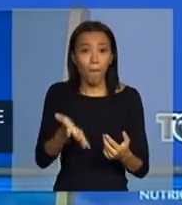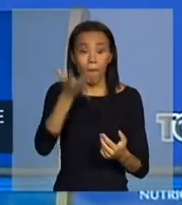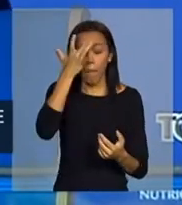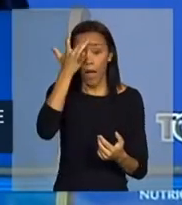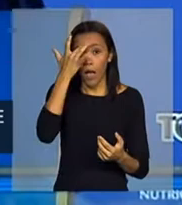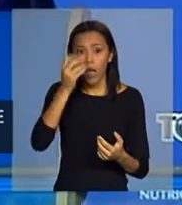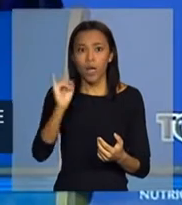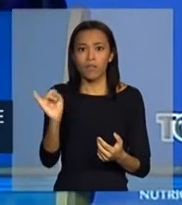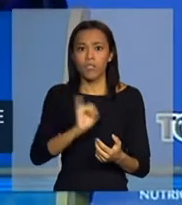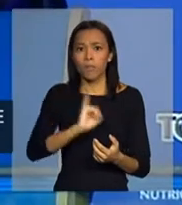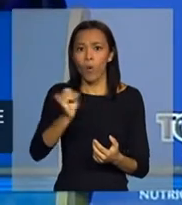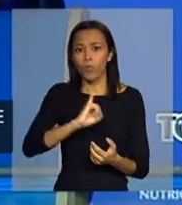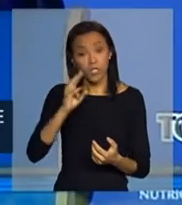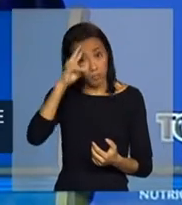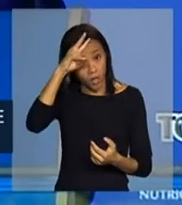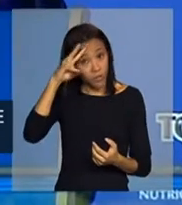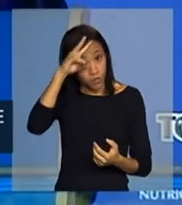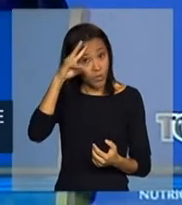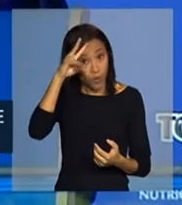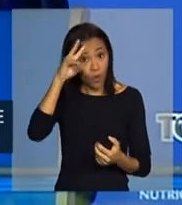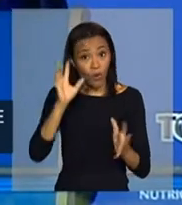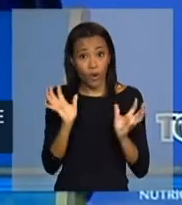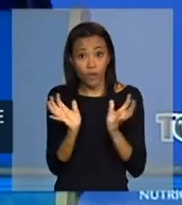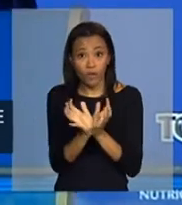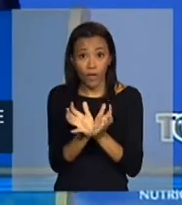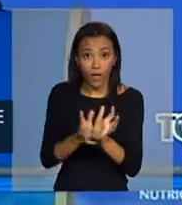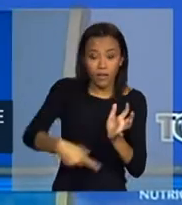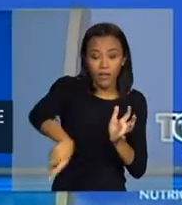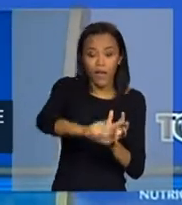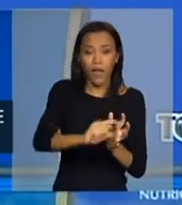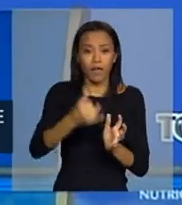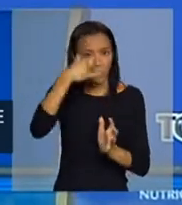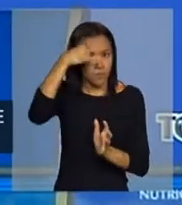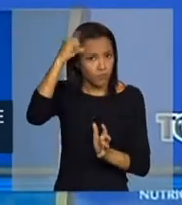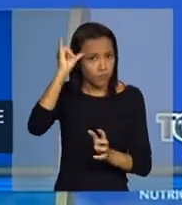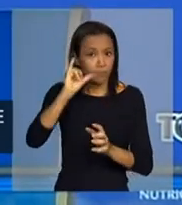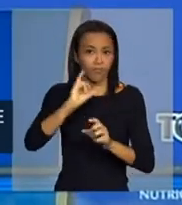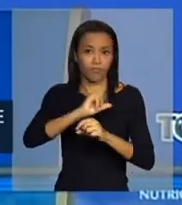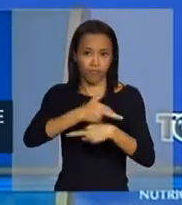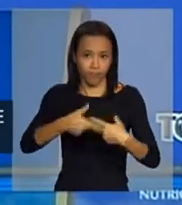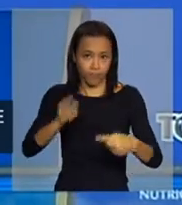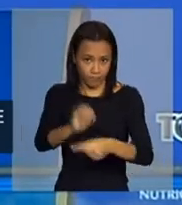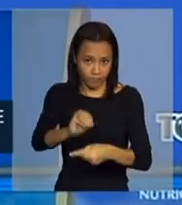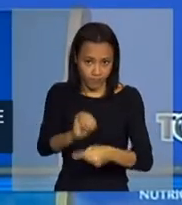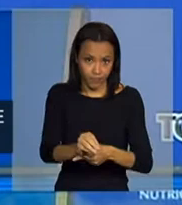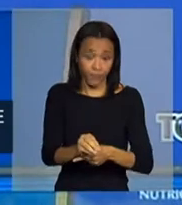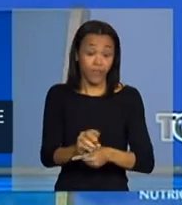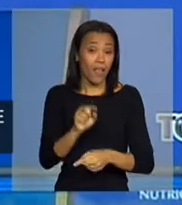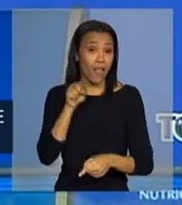história da pecuária brasileira. E